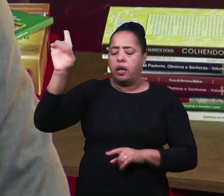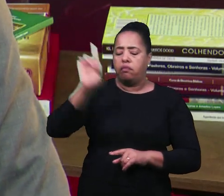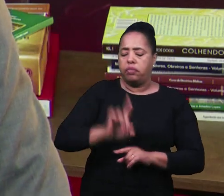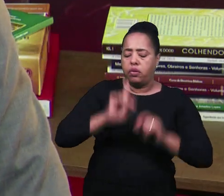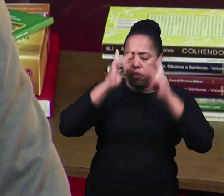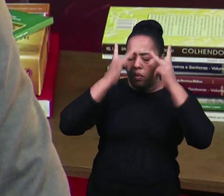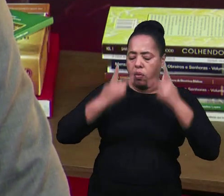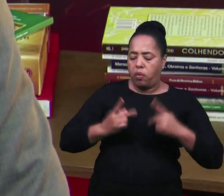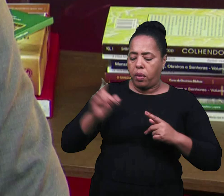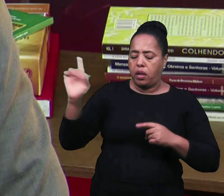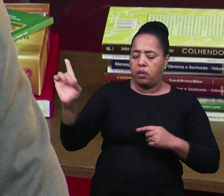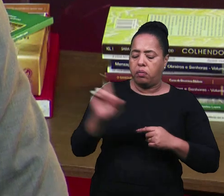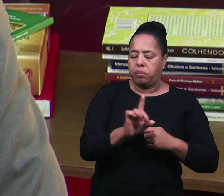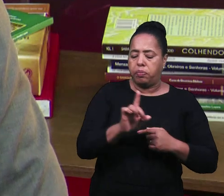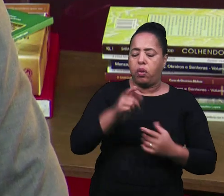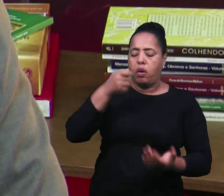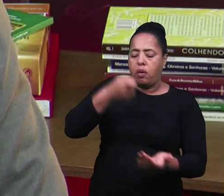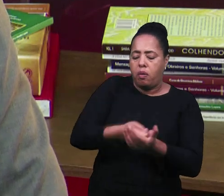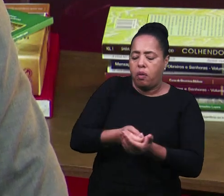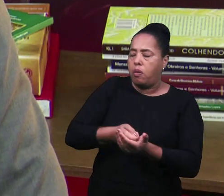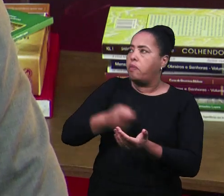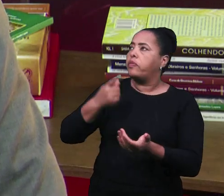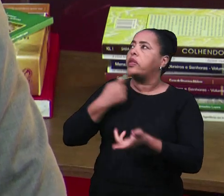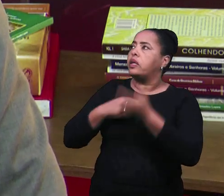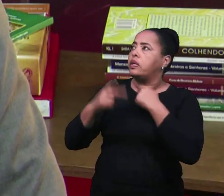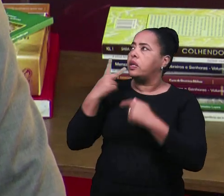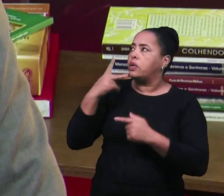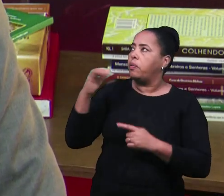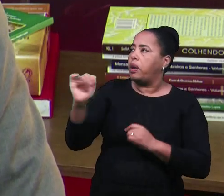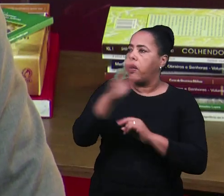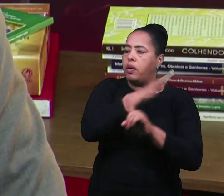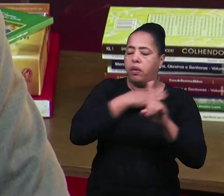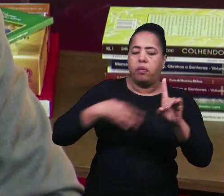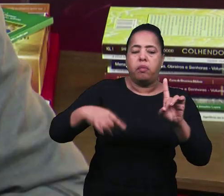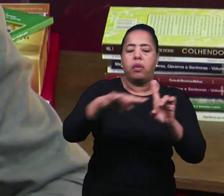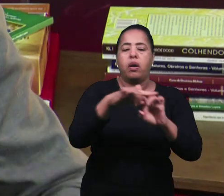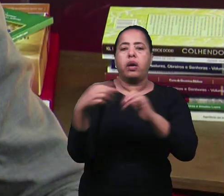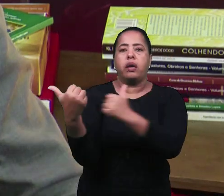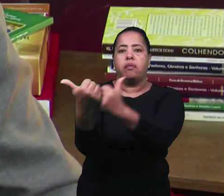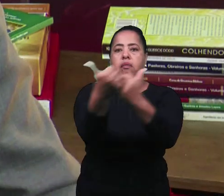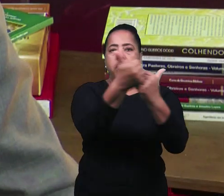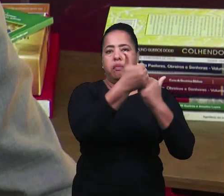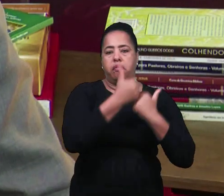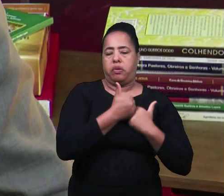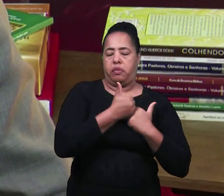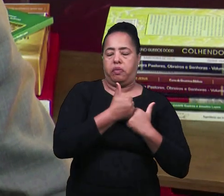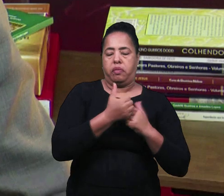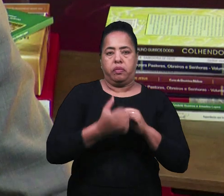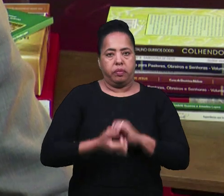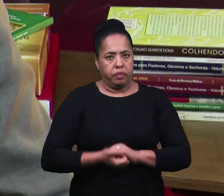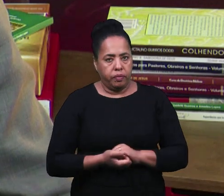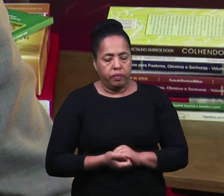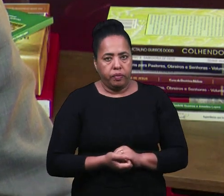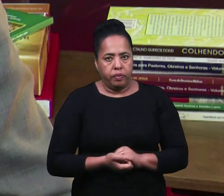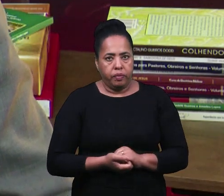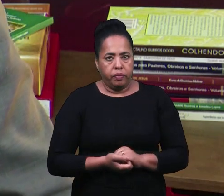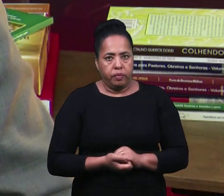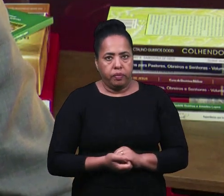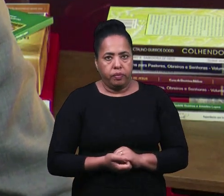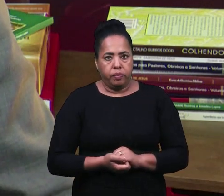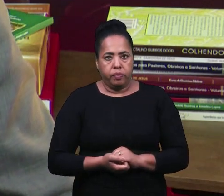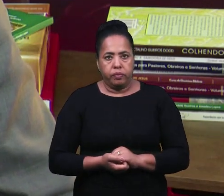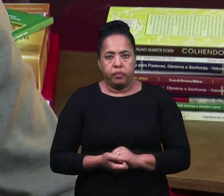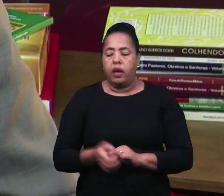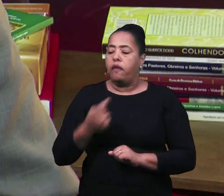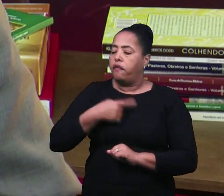para cumprir essa vontade do Pai, que era morrer por nós na cruz do Calvário. Sim. É uma das montanhas que eu te